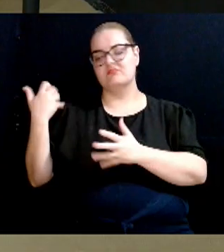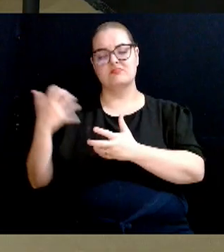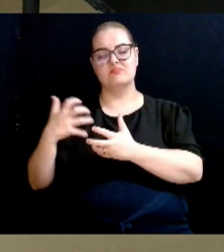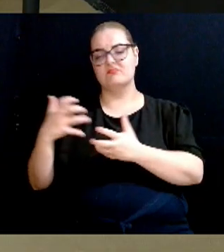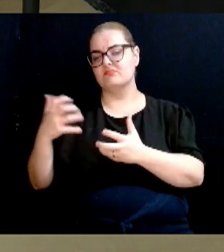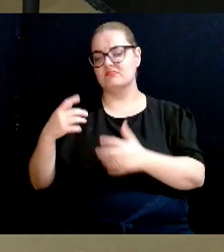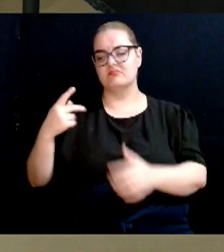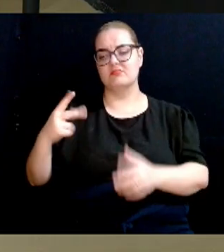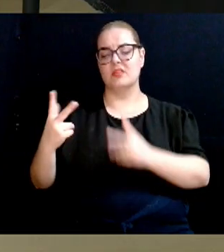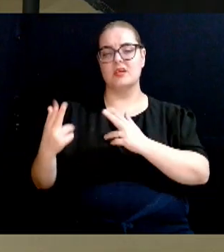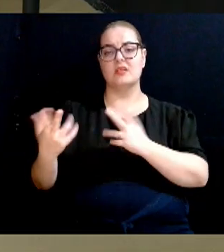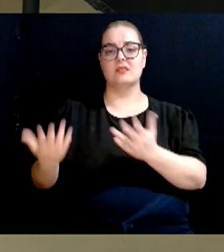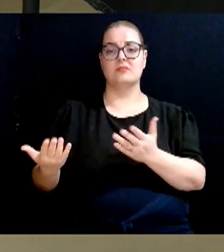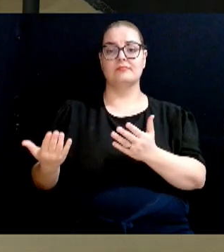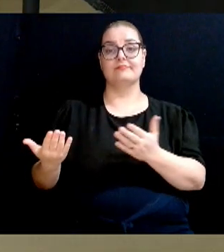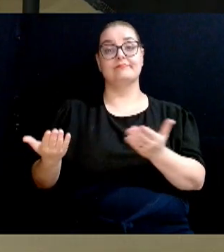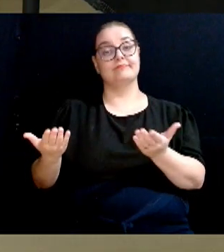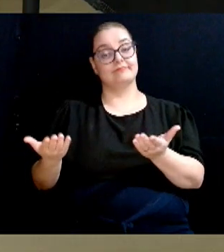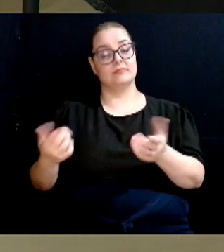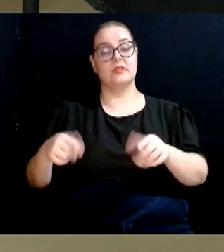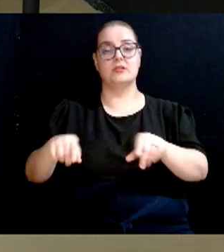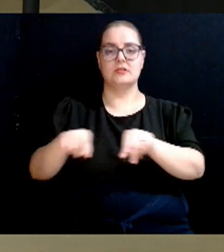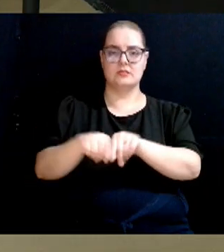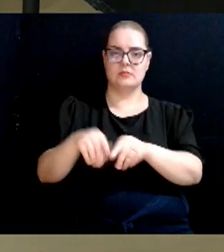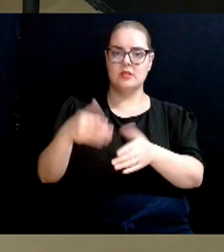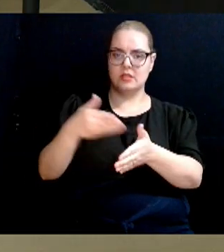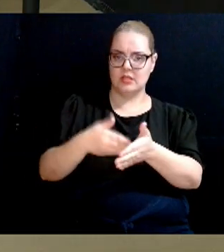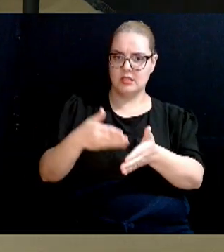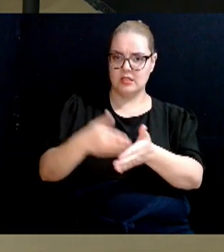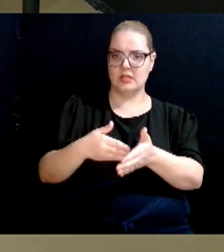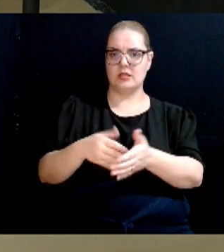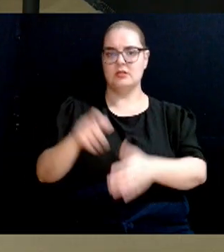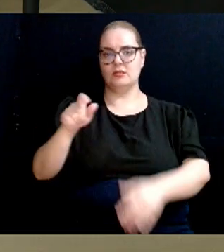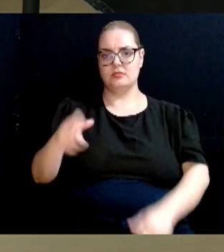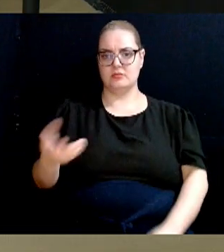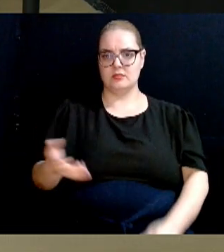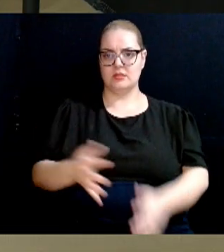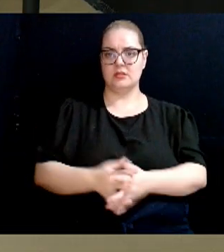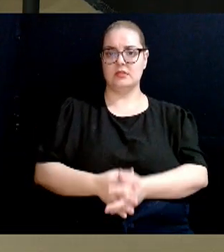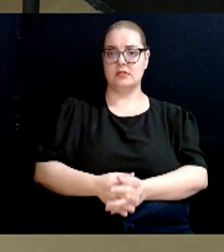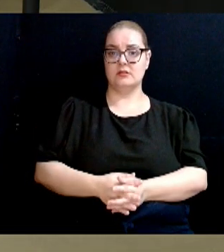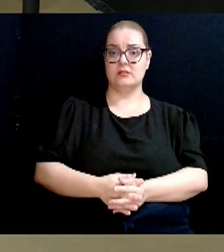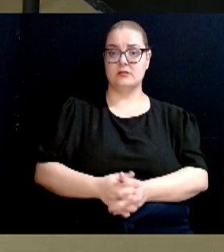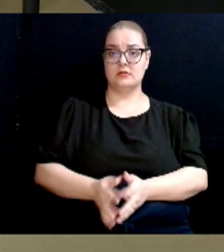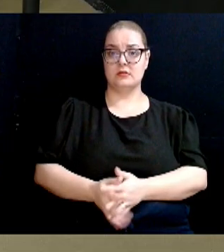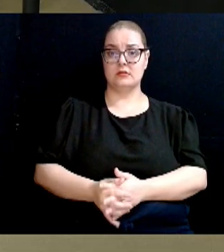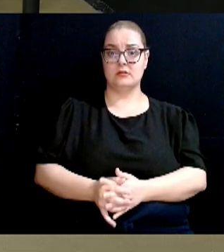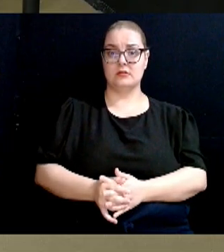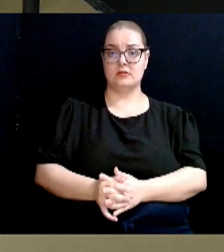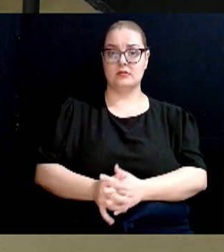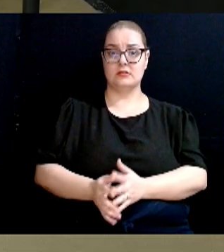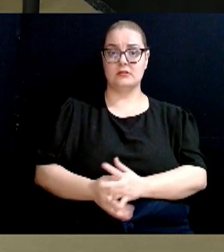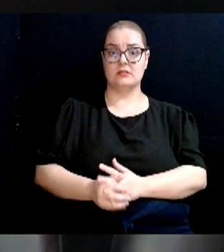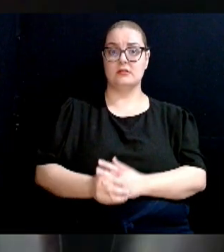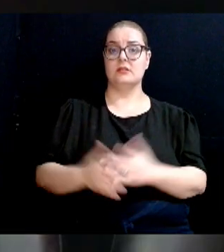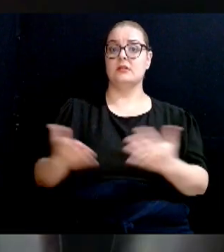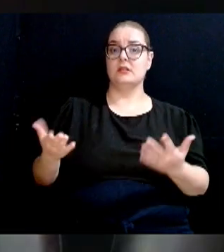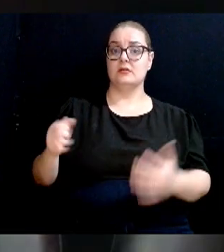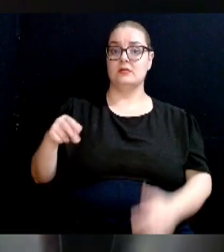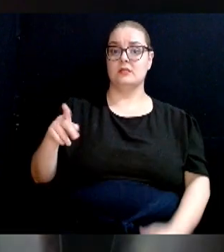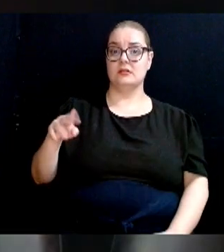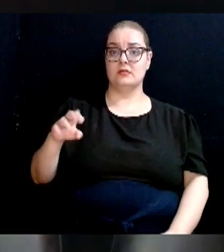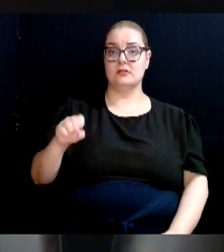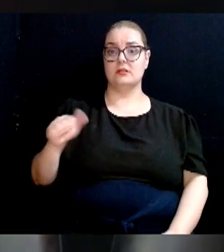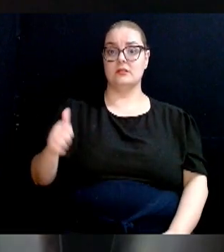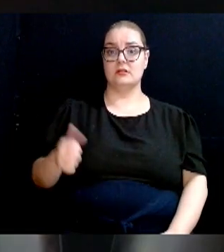Ai, ai. Isso também pode limitar a vida de uma pessoa? E agora, hein, Andresa?